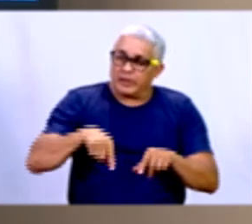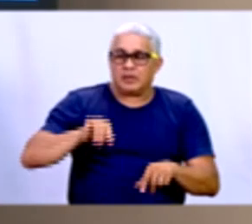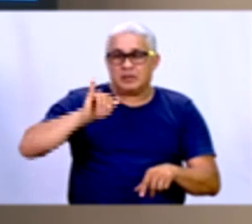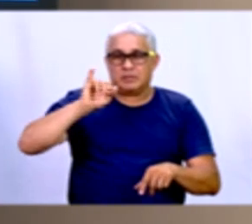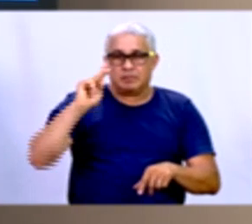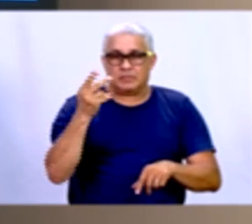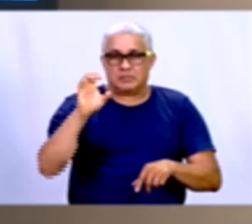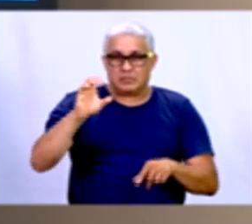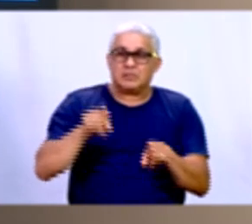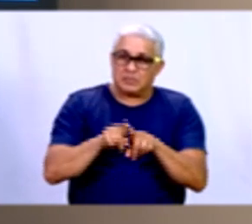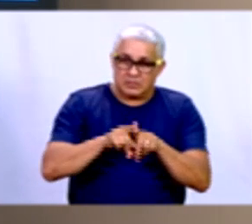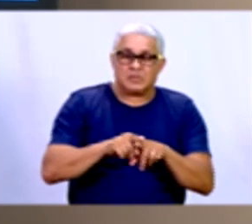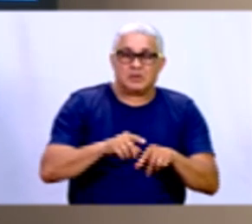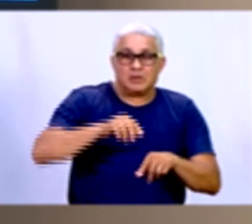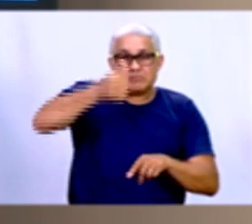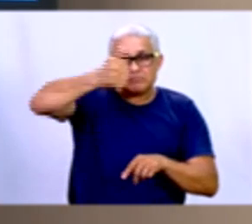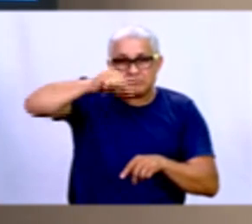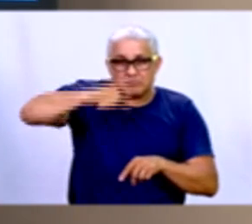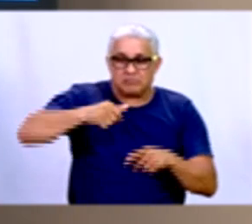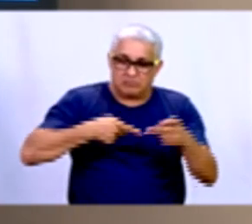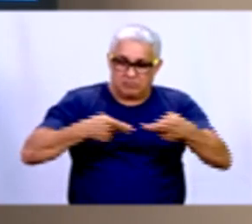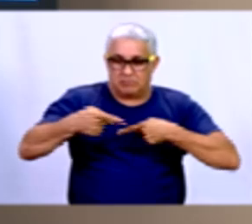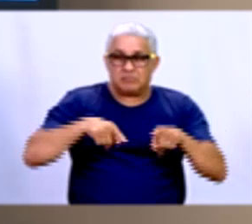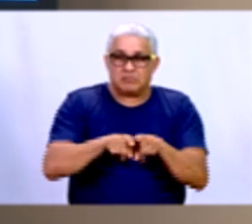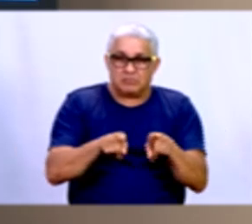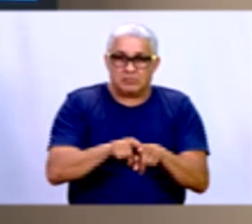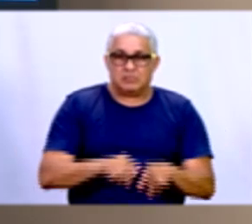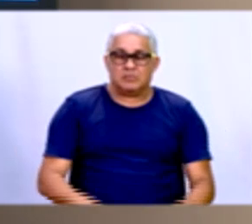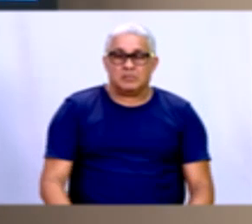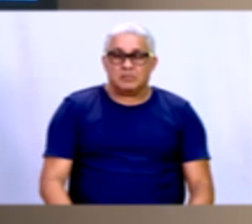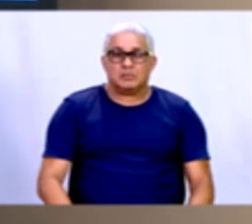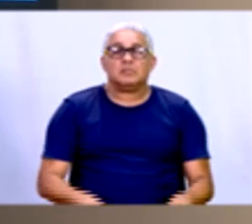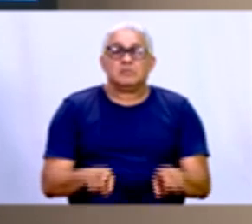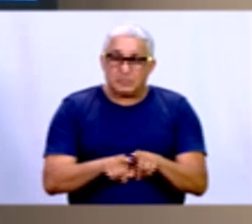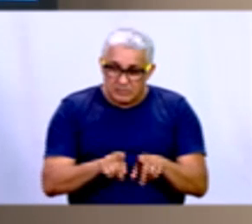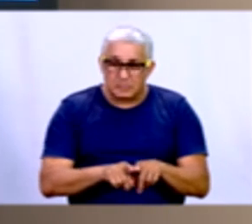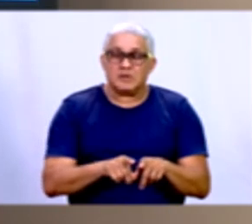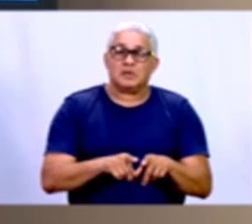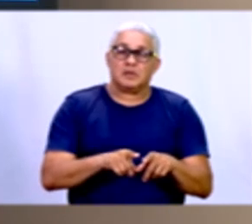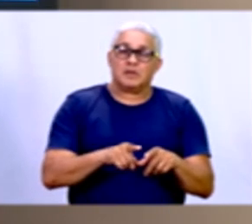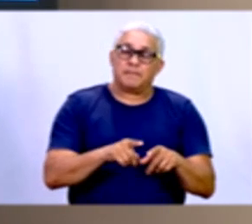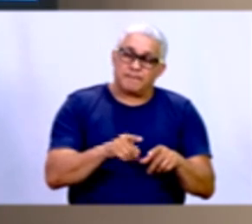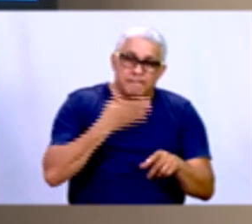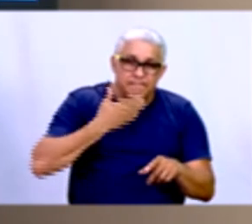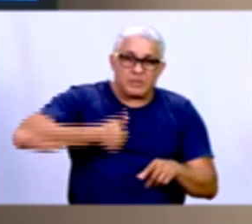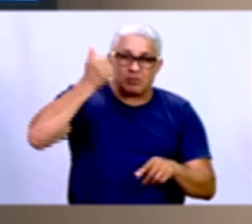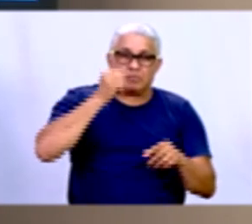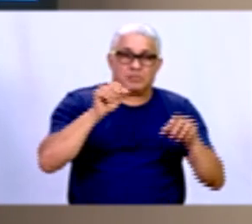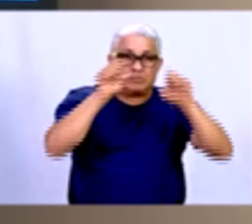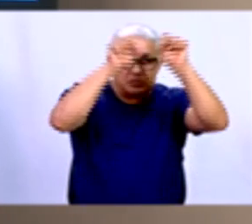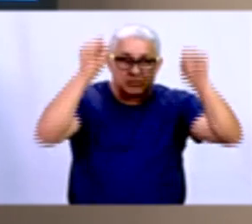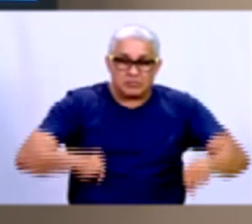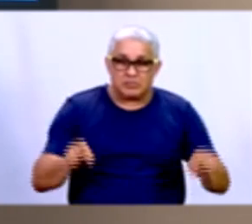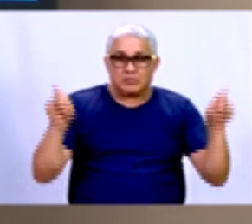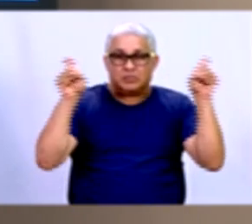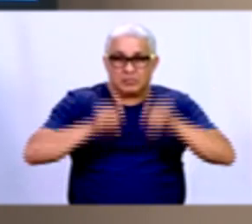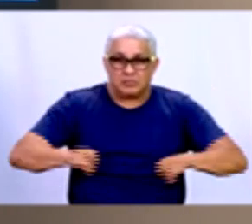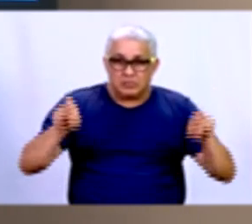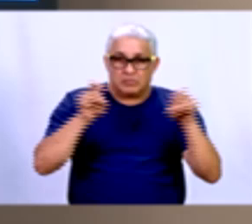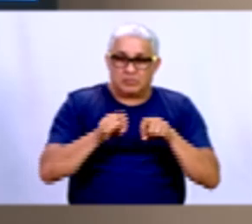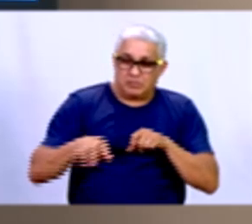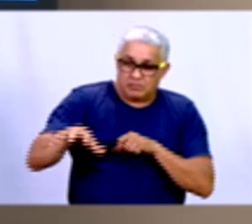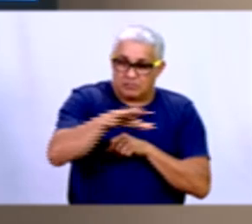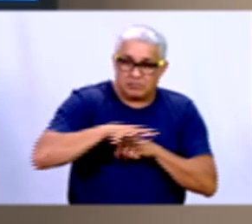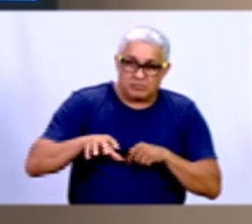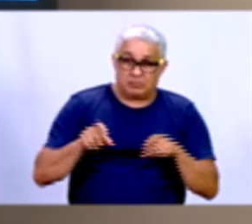desses projetos também, inclusive na implementação de sistemas computacionais. Aborda a computação em